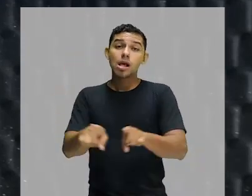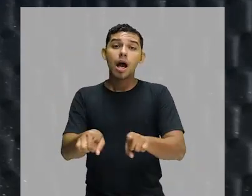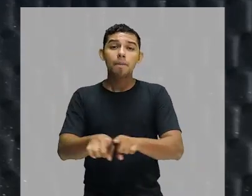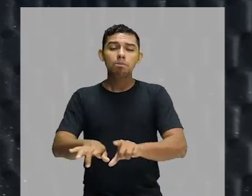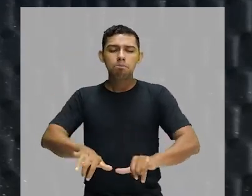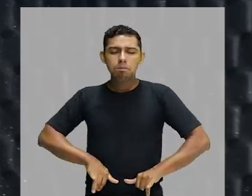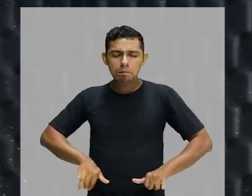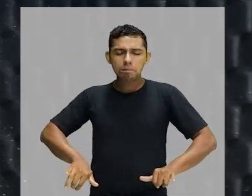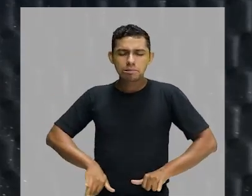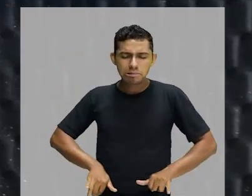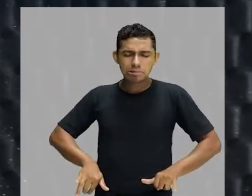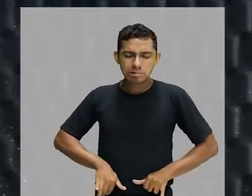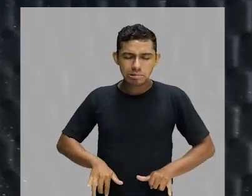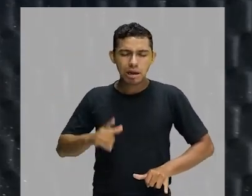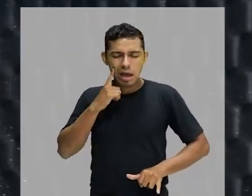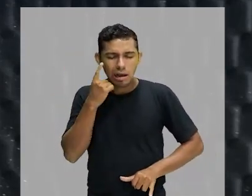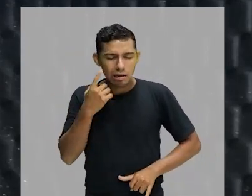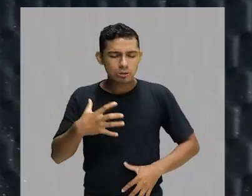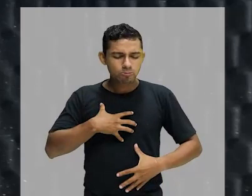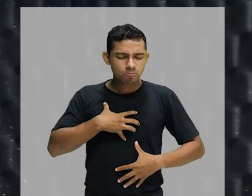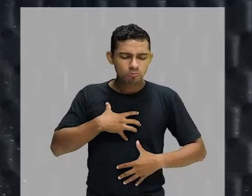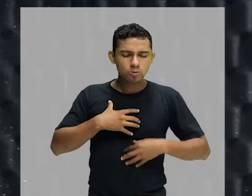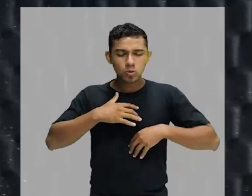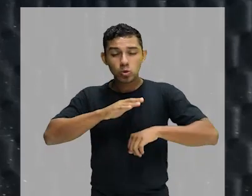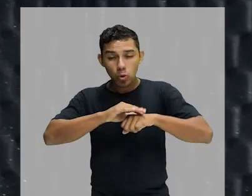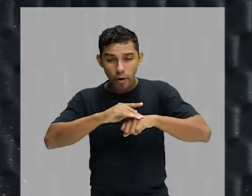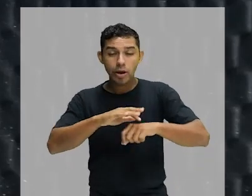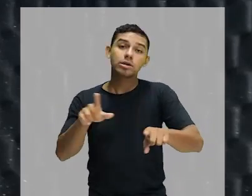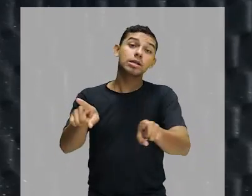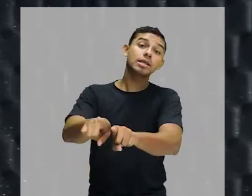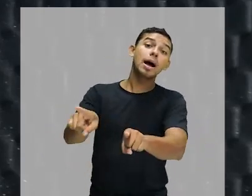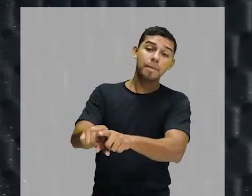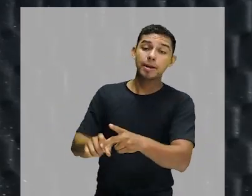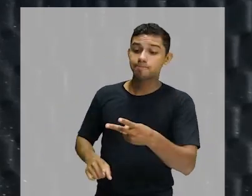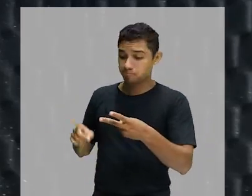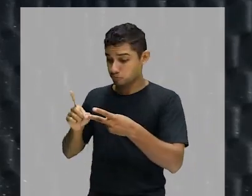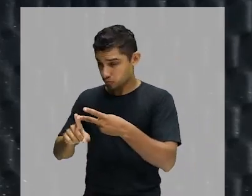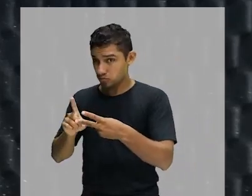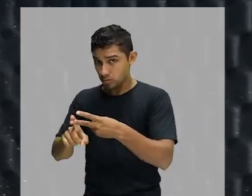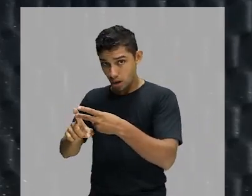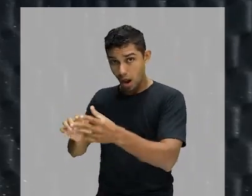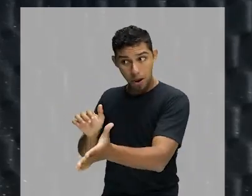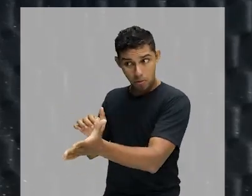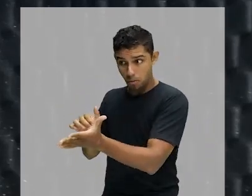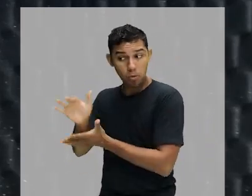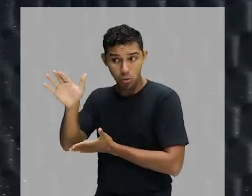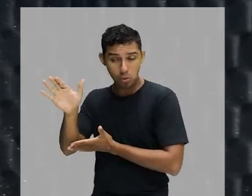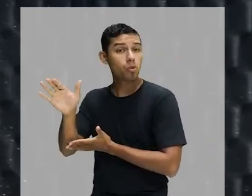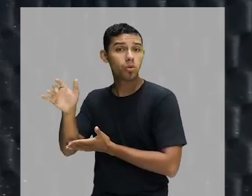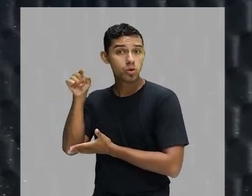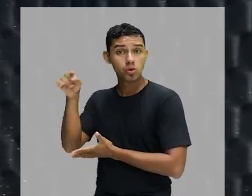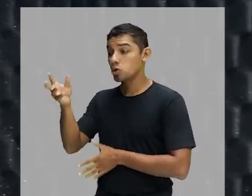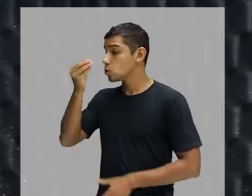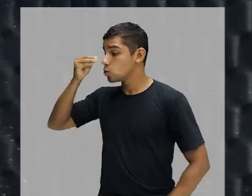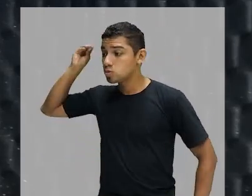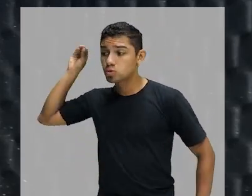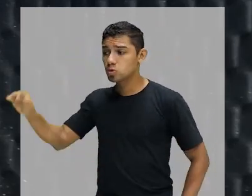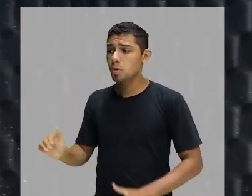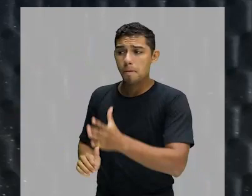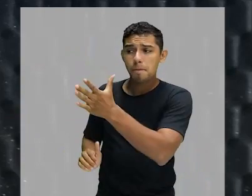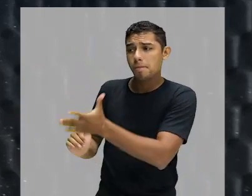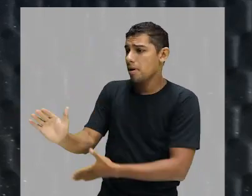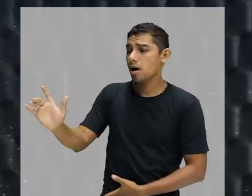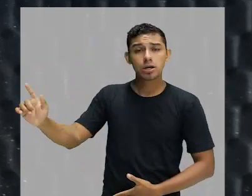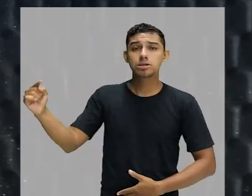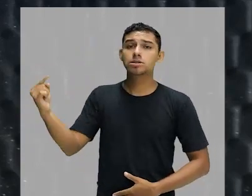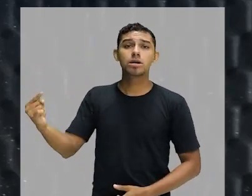uma consequência de ser banido do esporte, de não participar de determinada competição. Caso ele seja